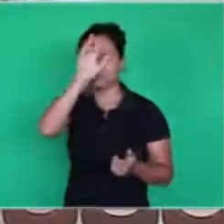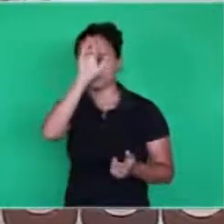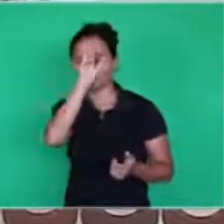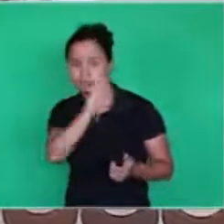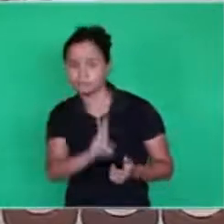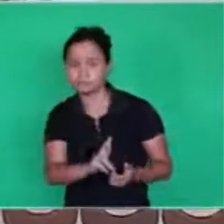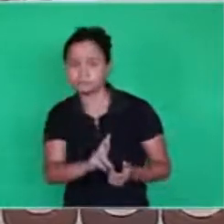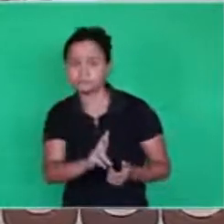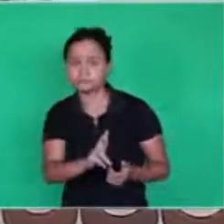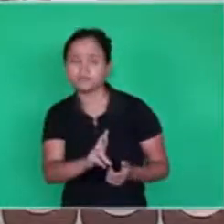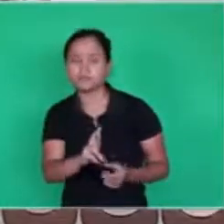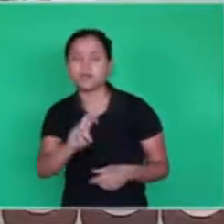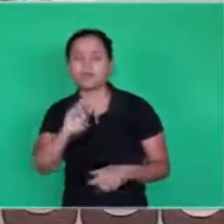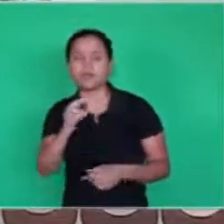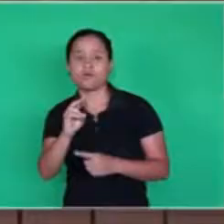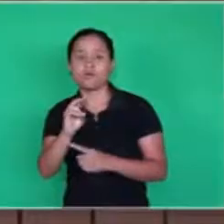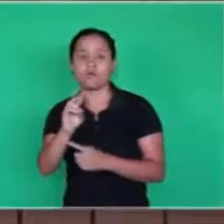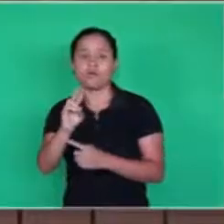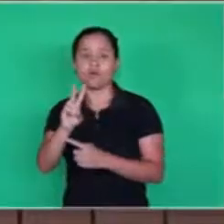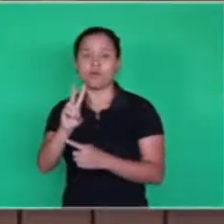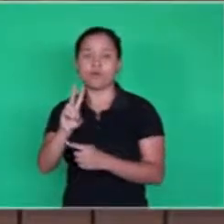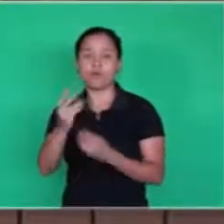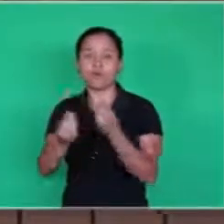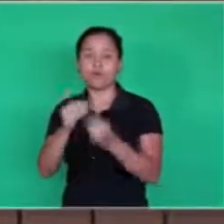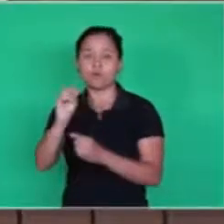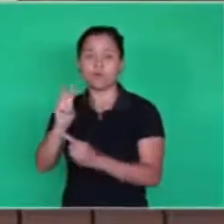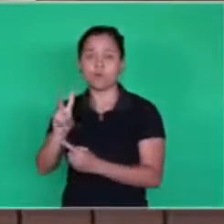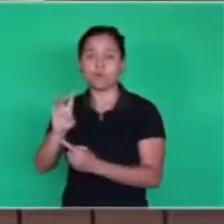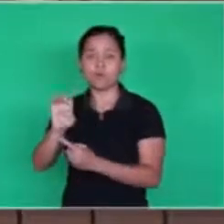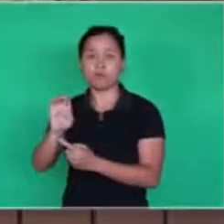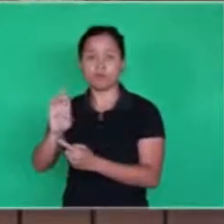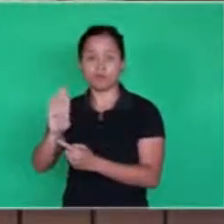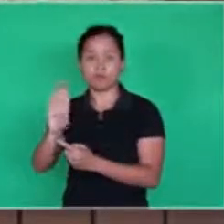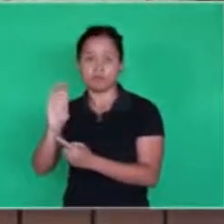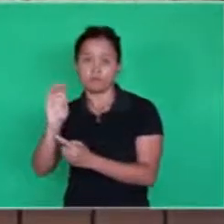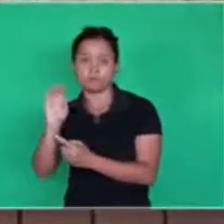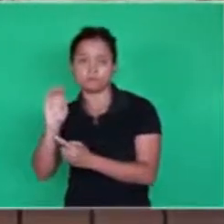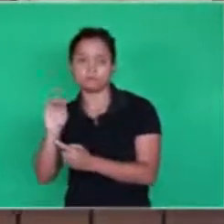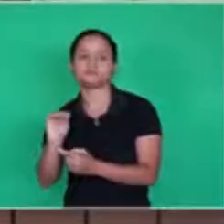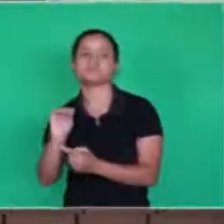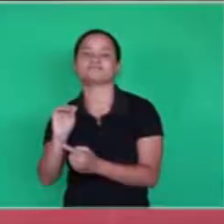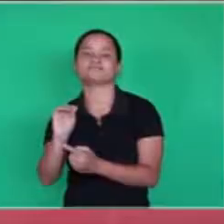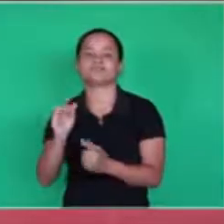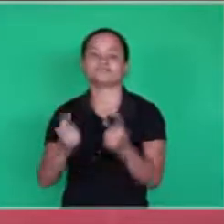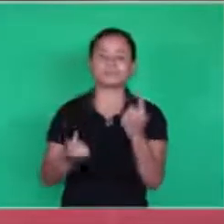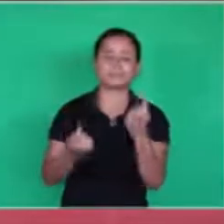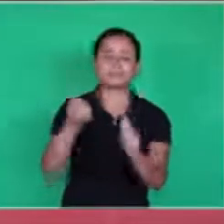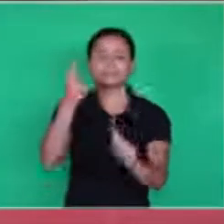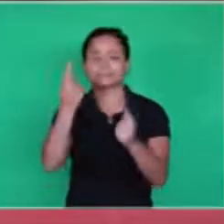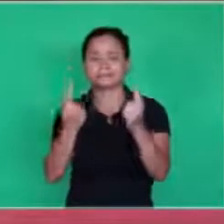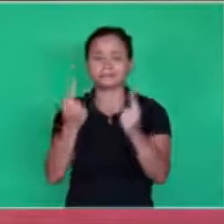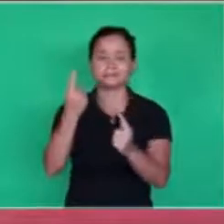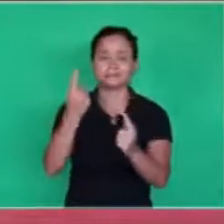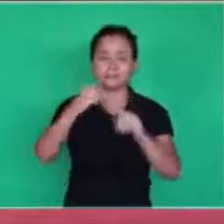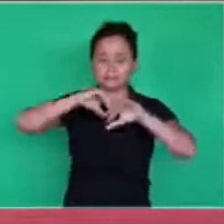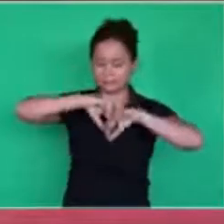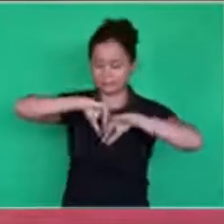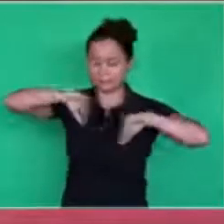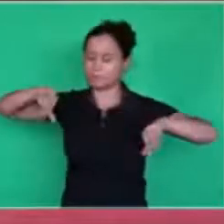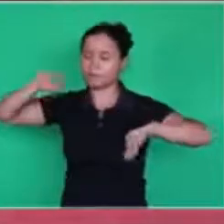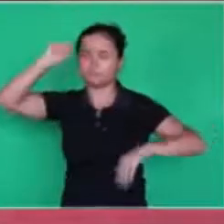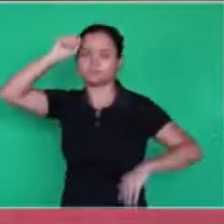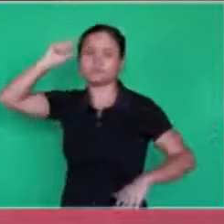ou gesto, que está desligado do autor. Você leu a palavra, você tem que entender